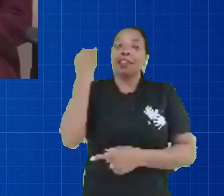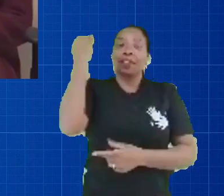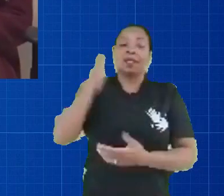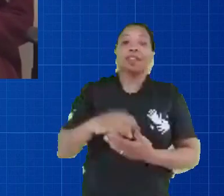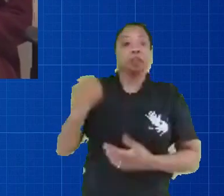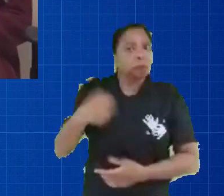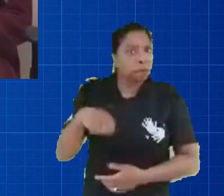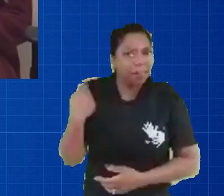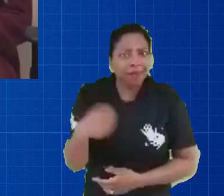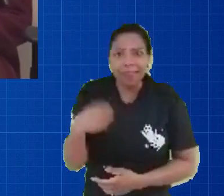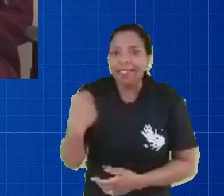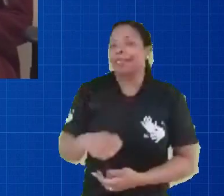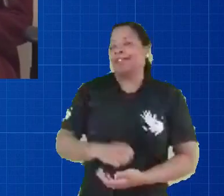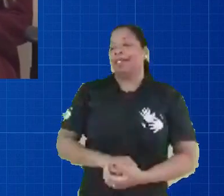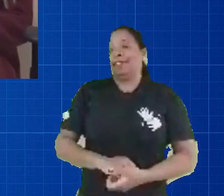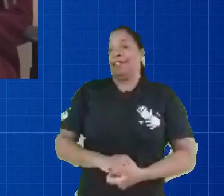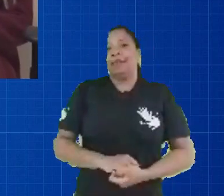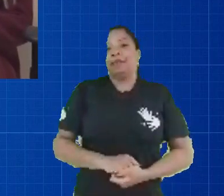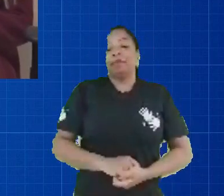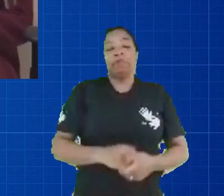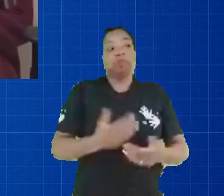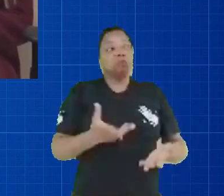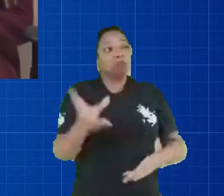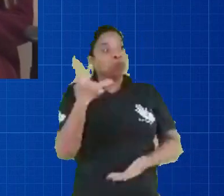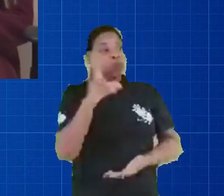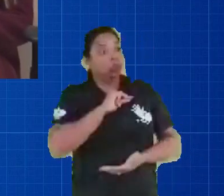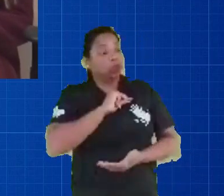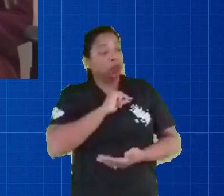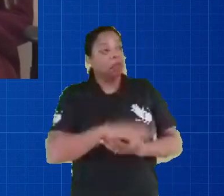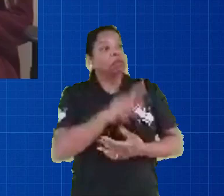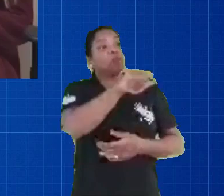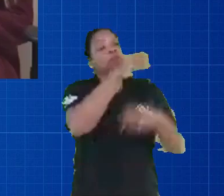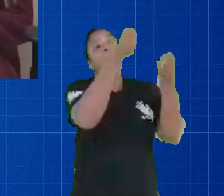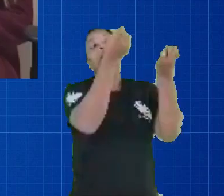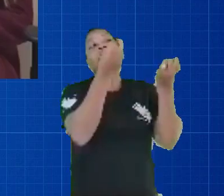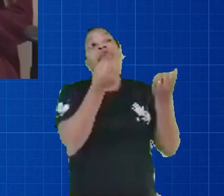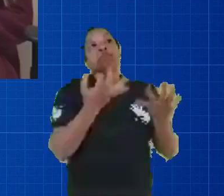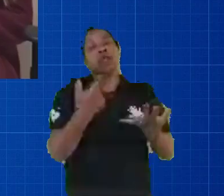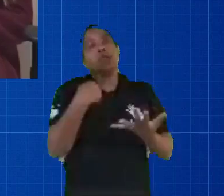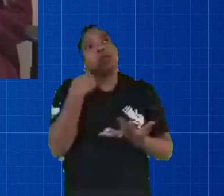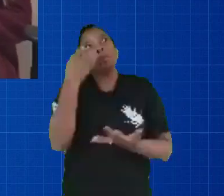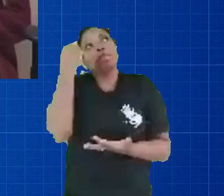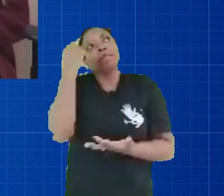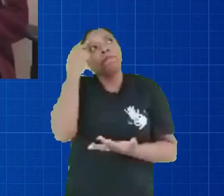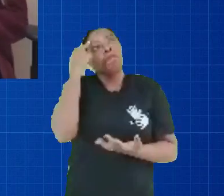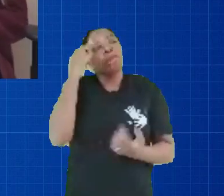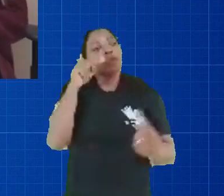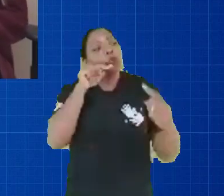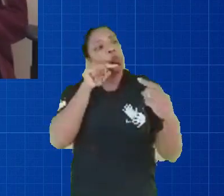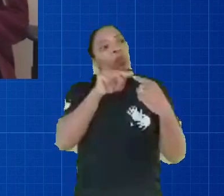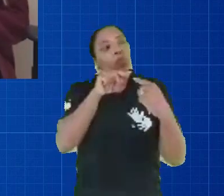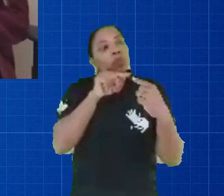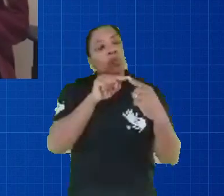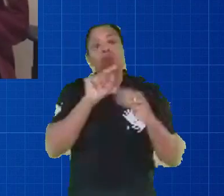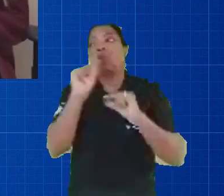Nossa, Jamis, o que você acabou de falar vem justamente de encontro com o que o professor Cássio comentou com a gente agora há pouco, né?